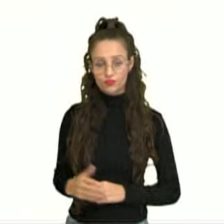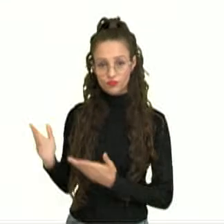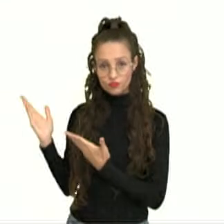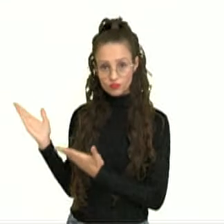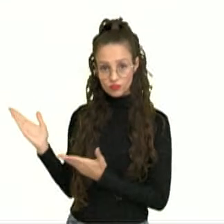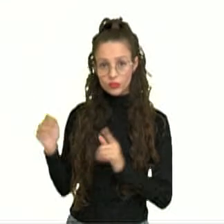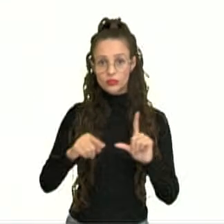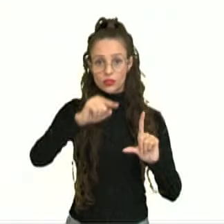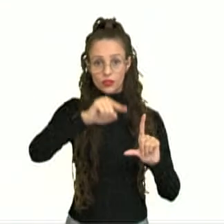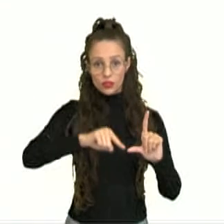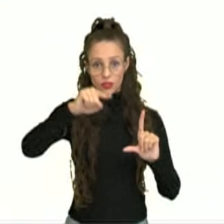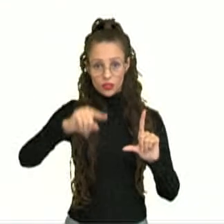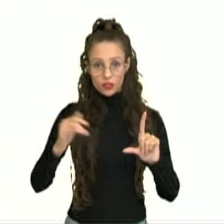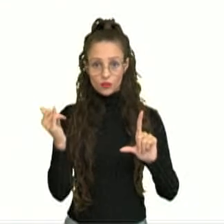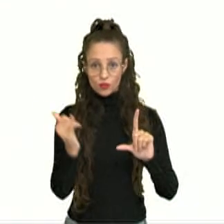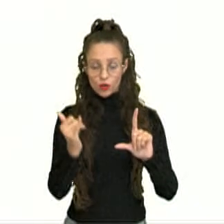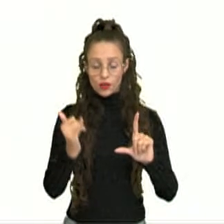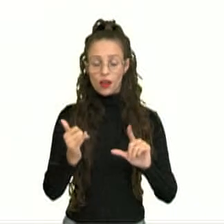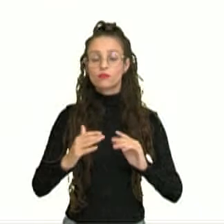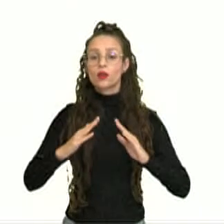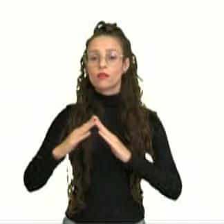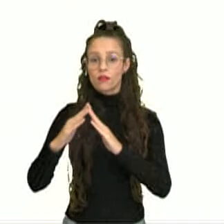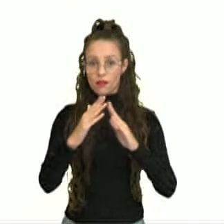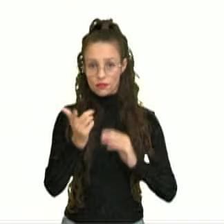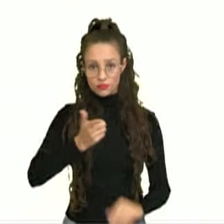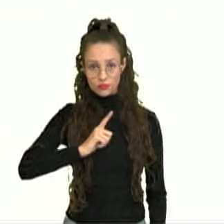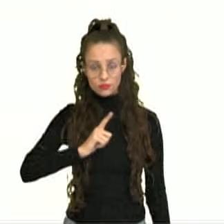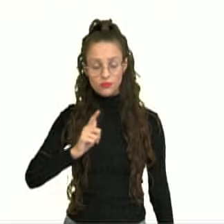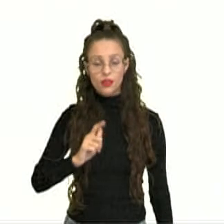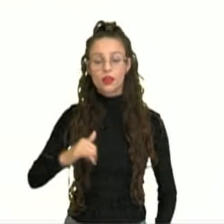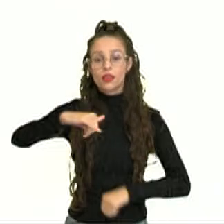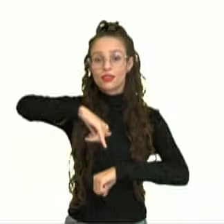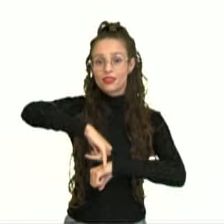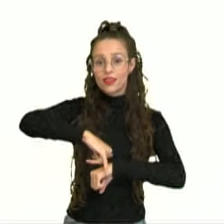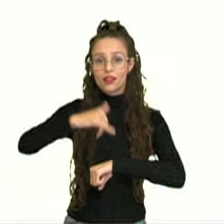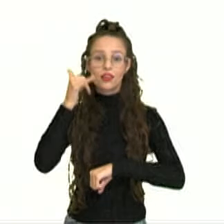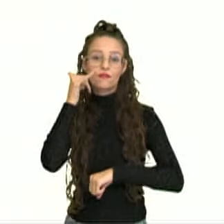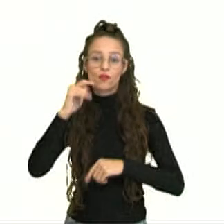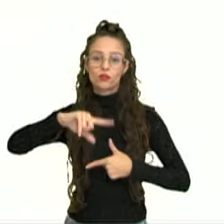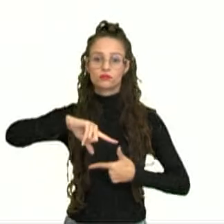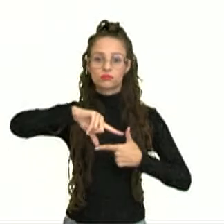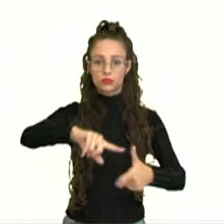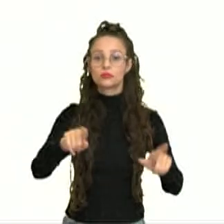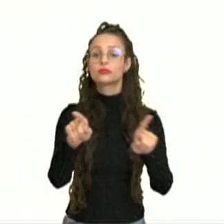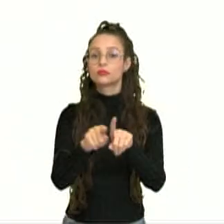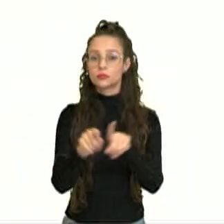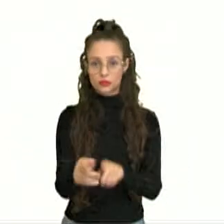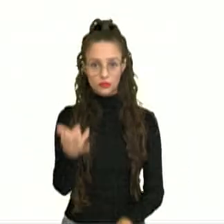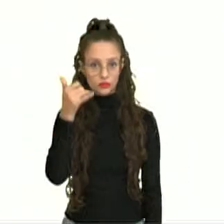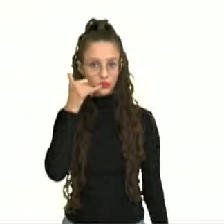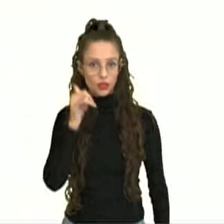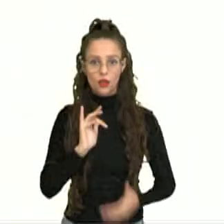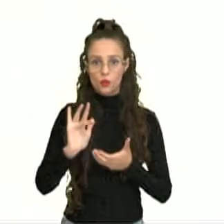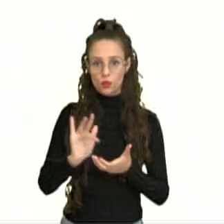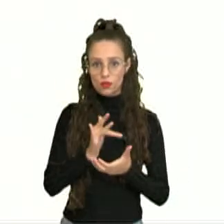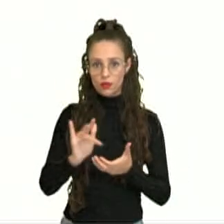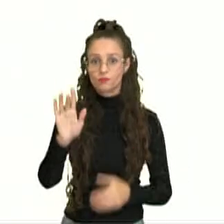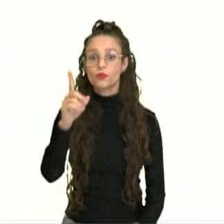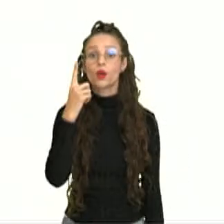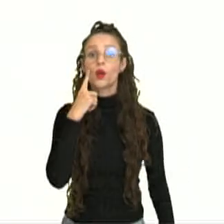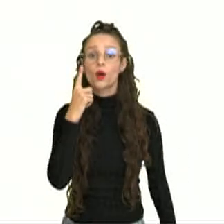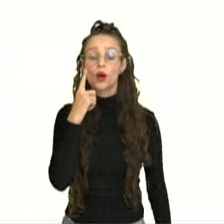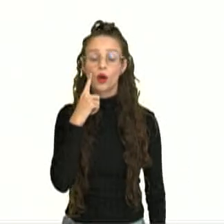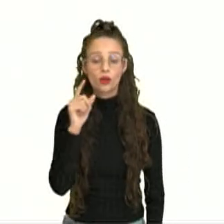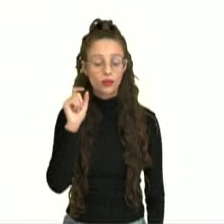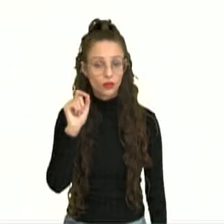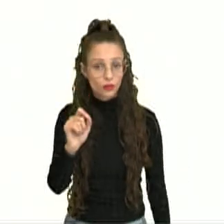infográfico, domicílio com telefone fixo convencional e telefonia celular. Lembrando que